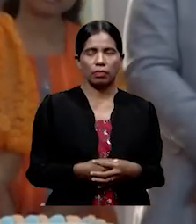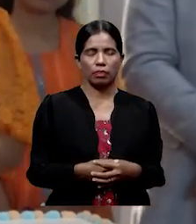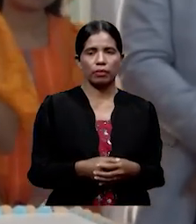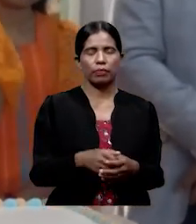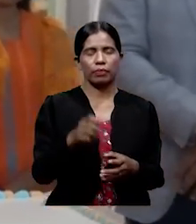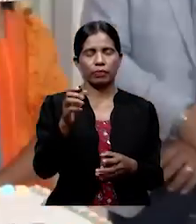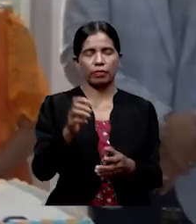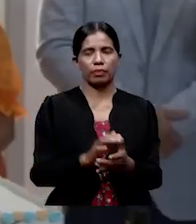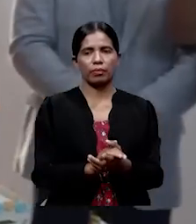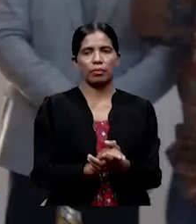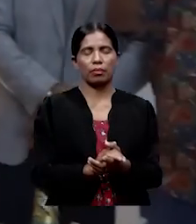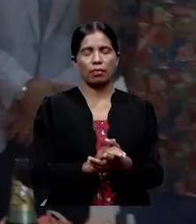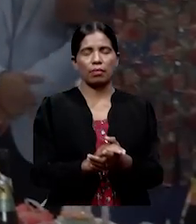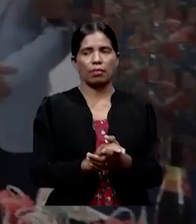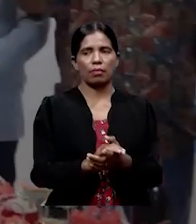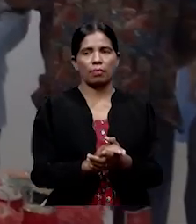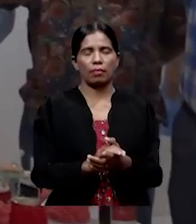Sucessos, ba.